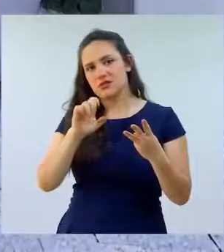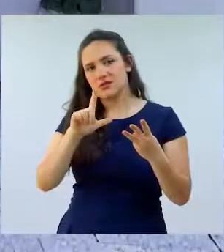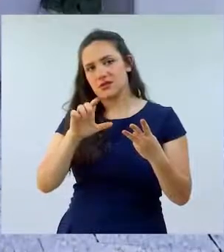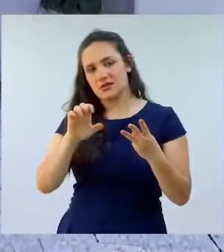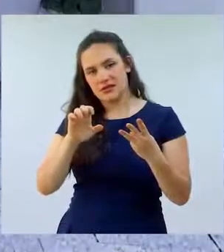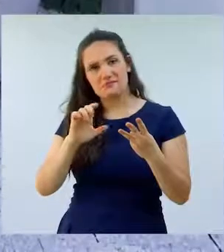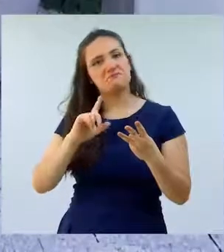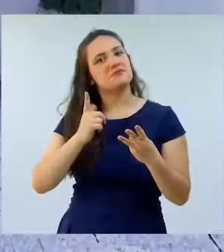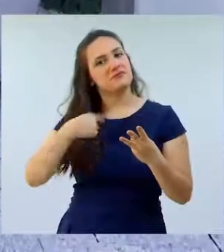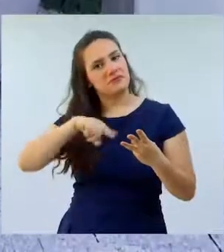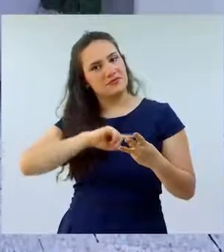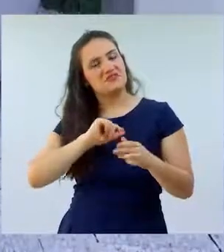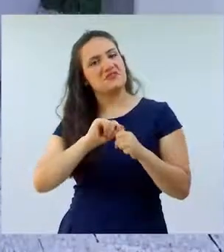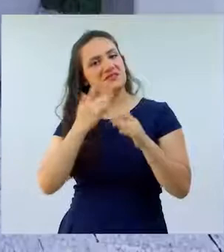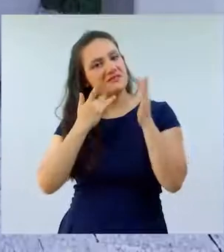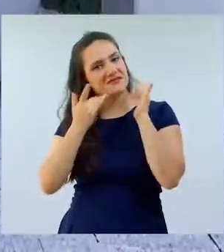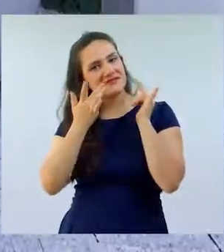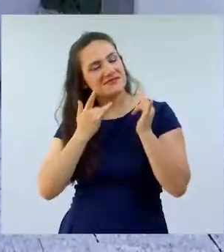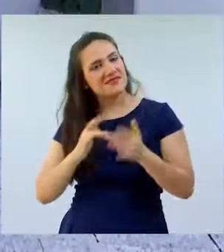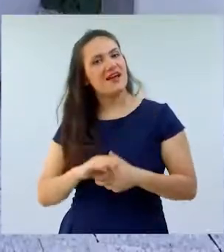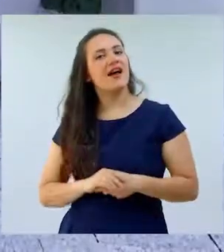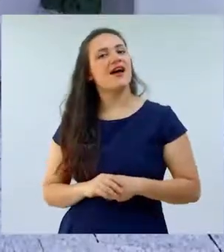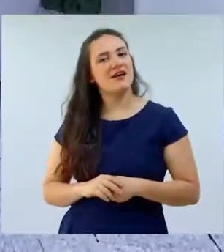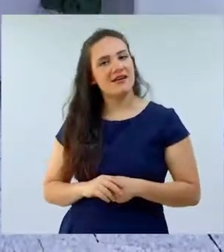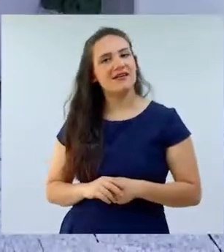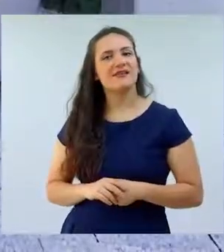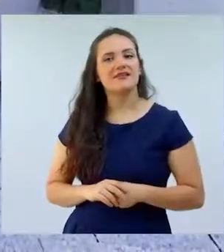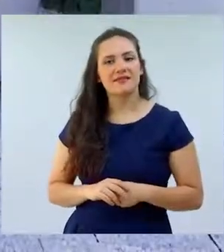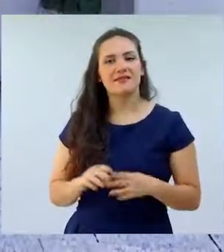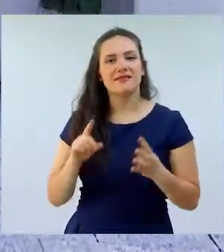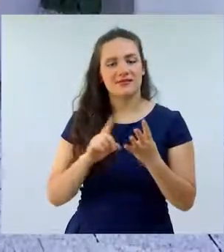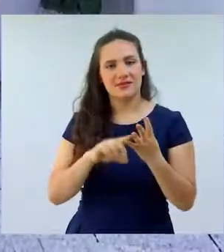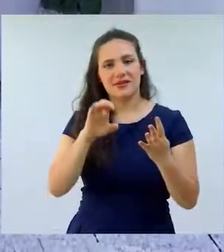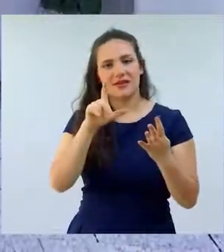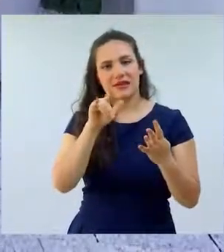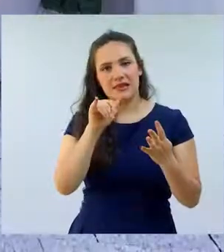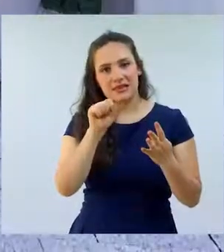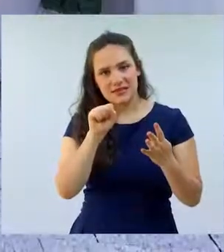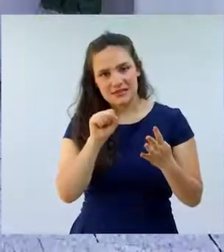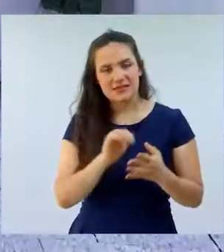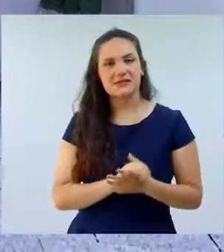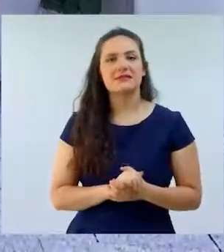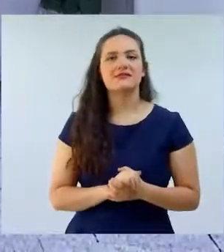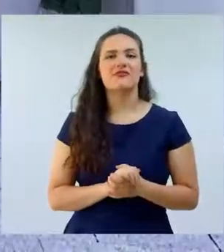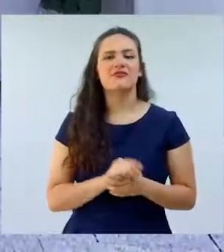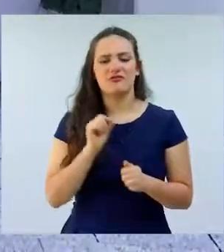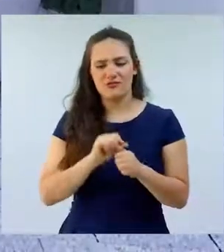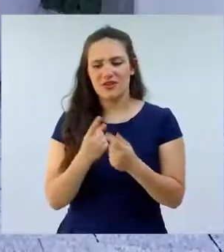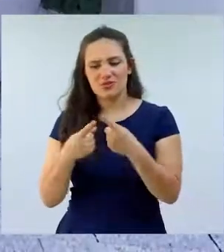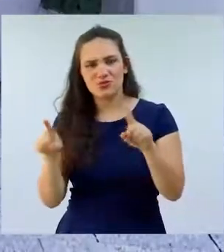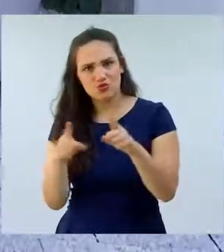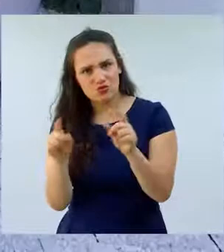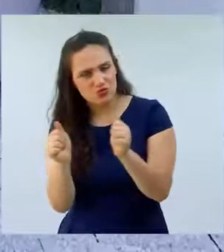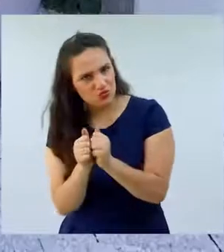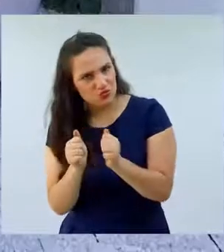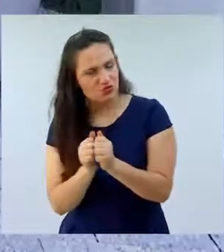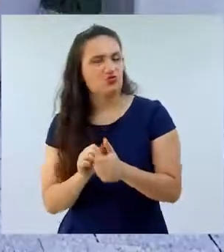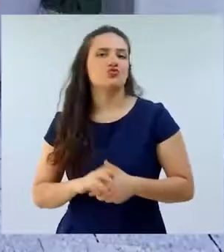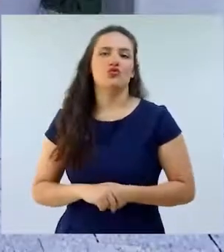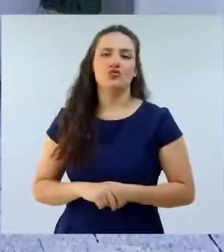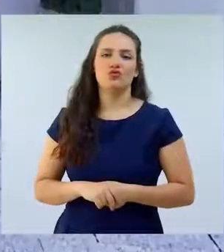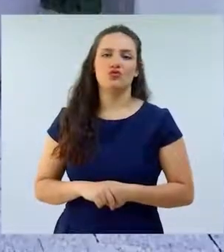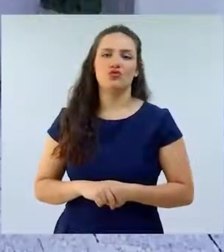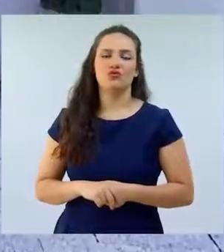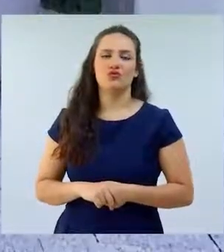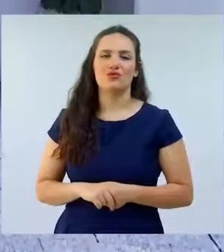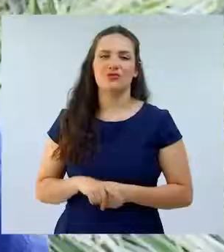que time, hein? Verdade. Que isso, que bonito. Denise Dalfarra também. Denise Dalfarra. Fez a música Taróis, eu acho linda